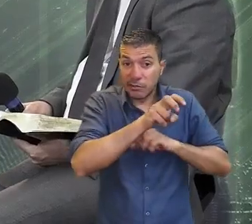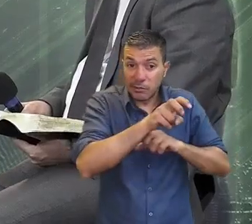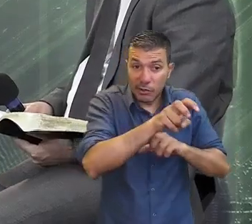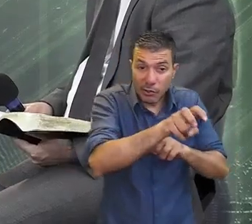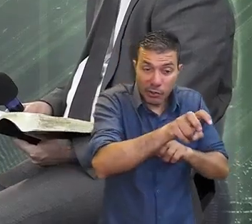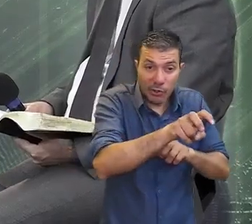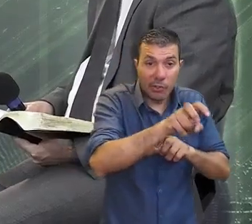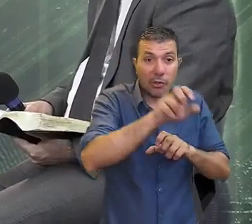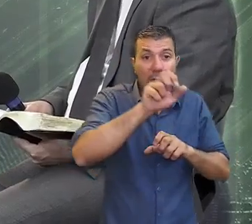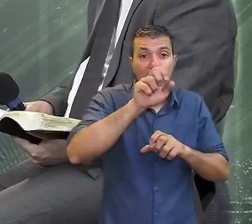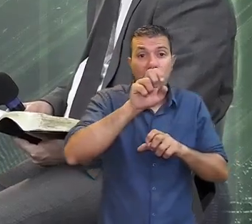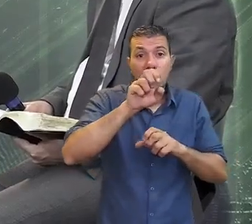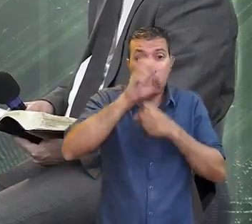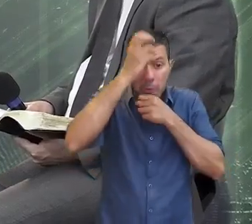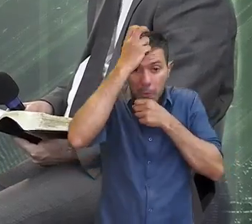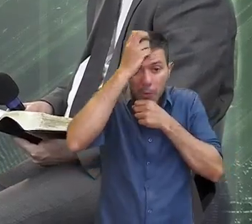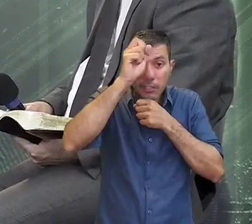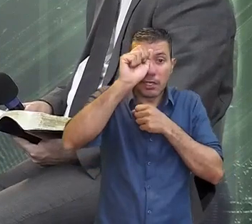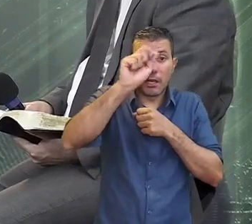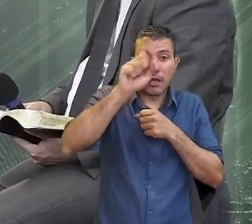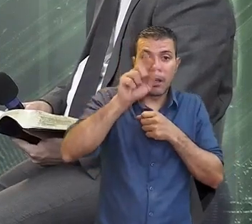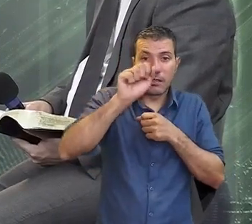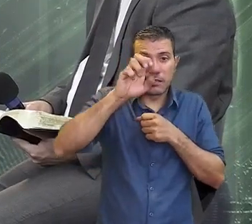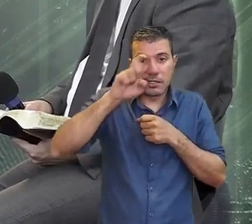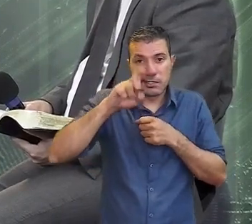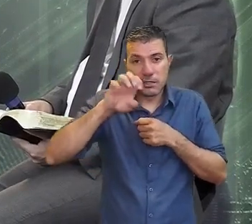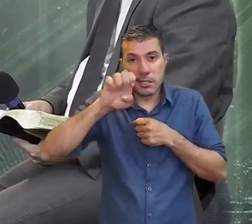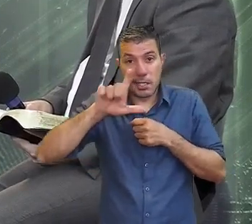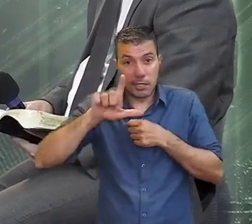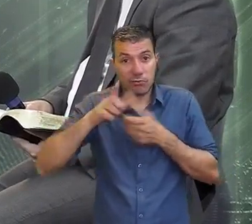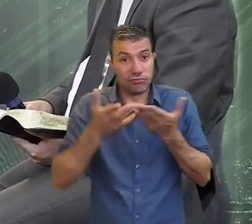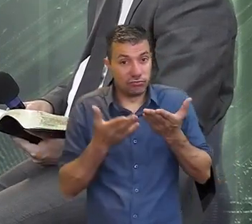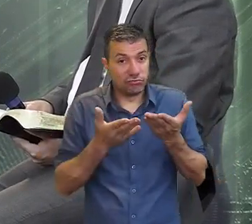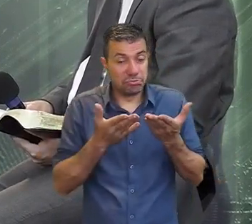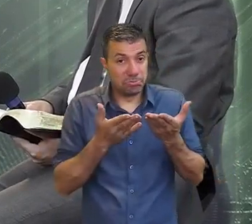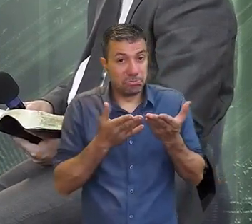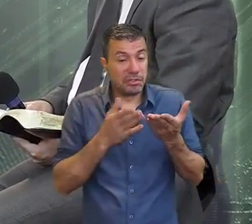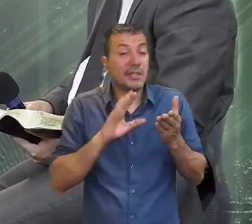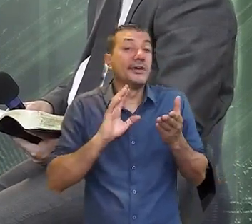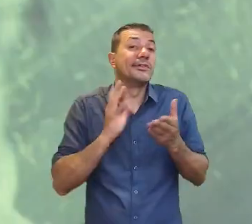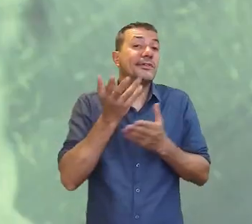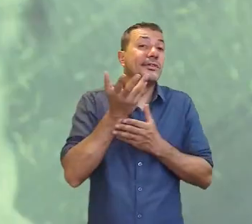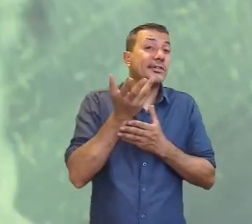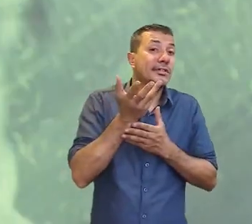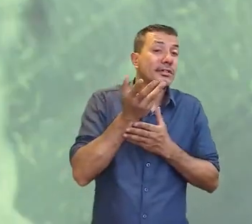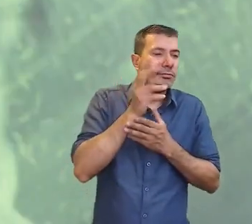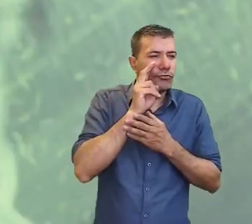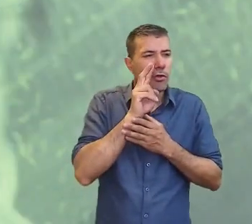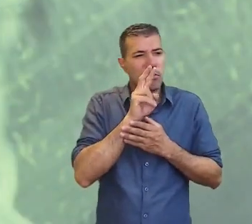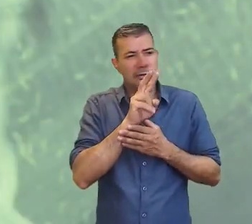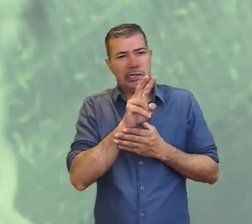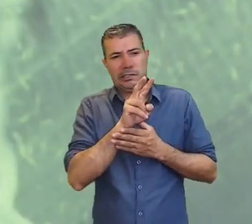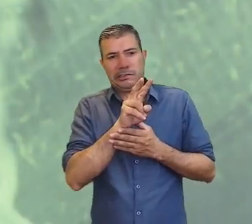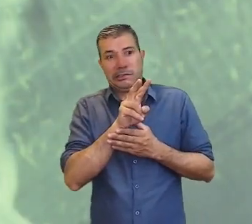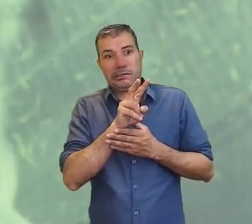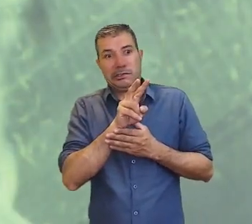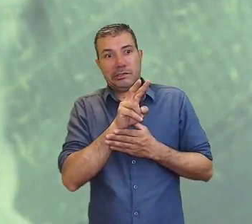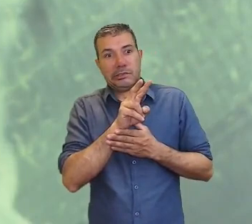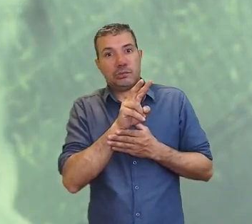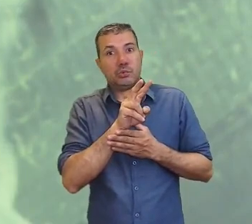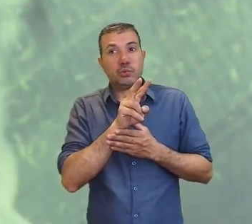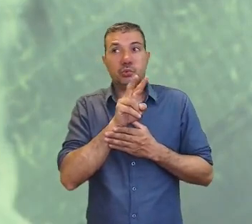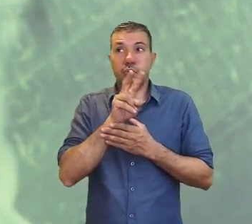pelo período de 1000 anos, né, no decorrer da volta de Cristo. E depois, pastor, o que, é que vai acontecer? Ele vai olhar para aquela cidade